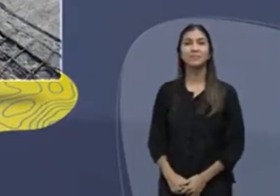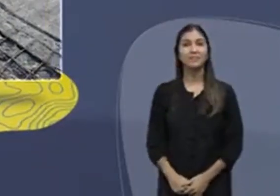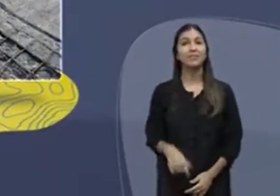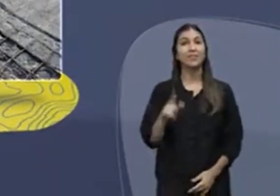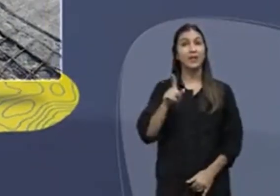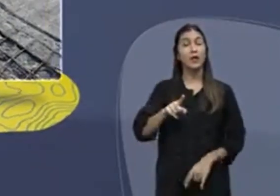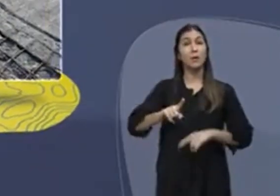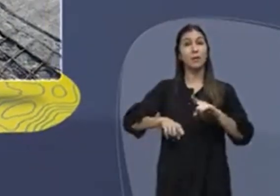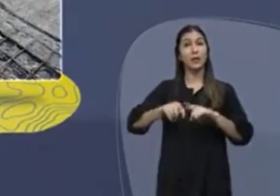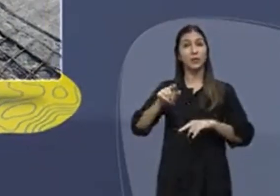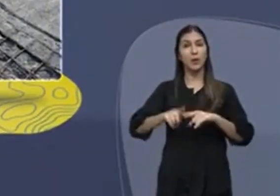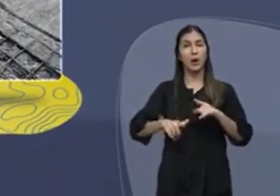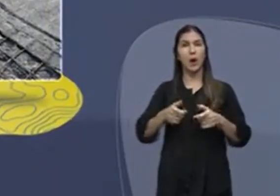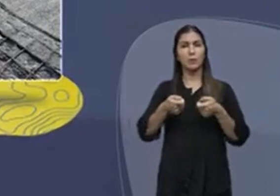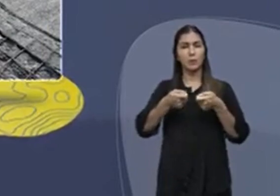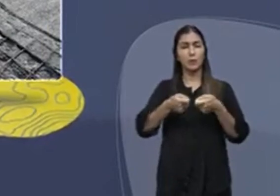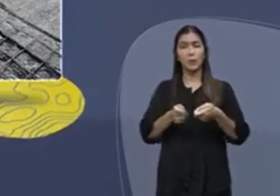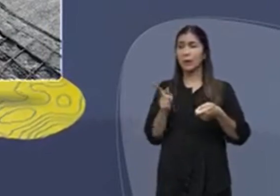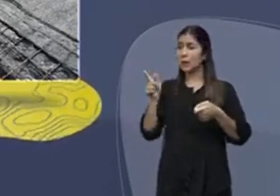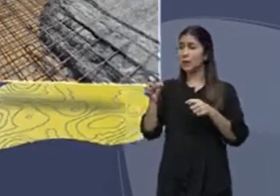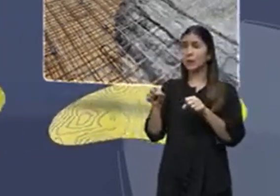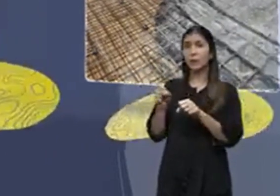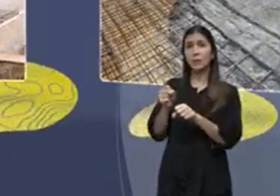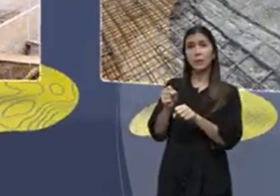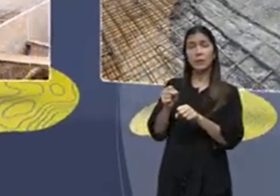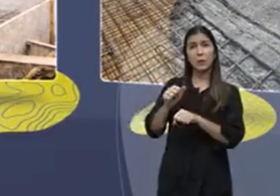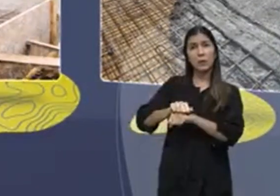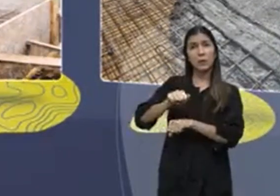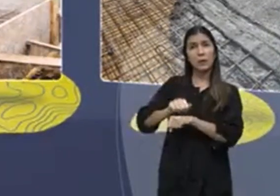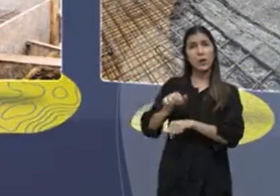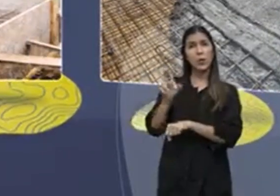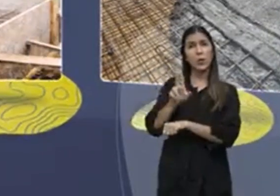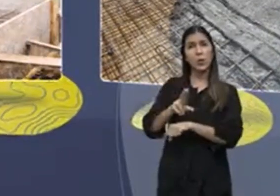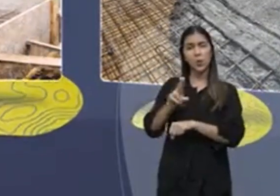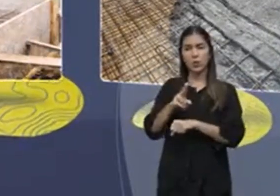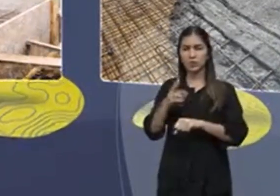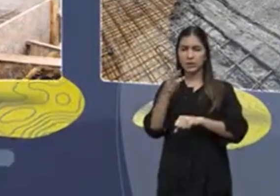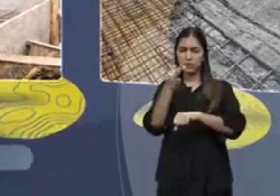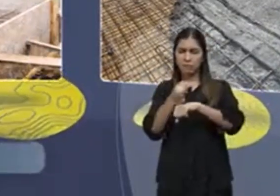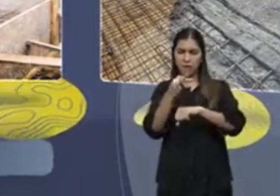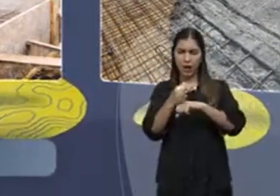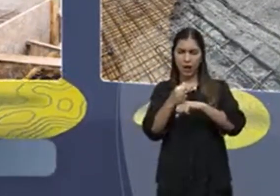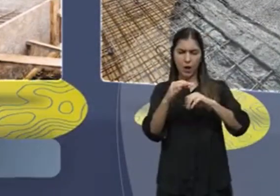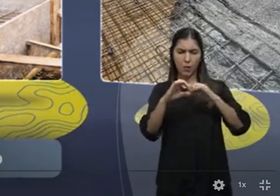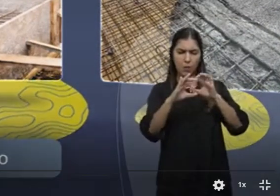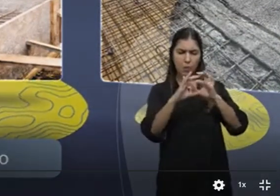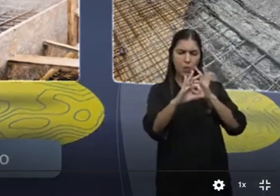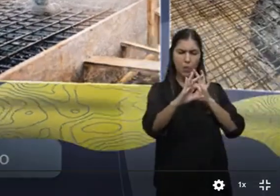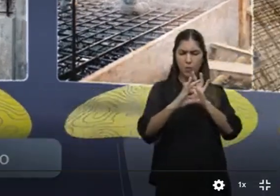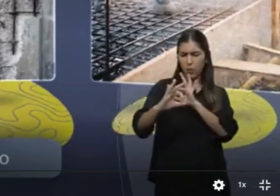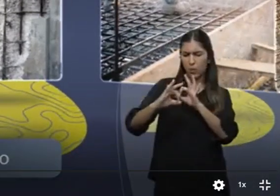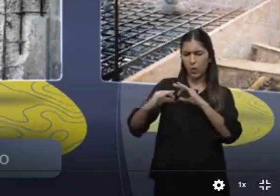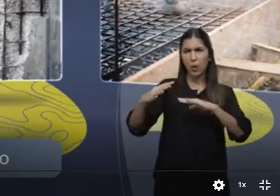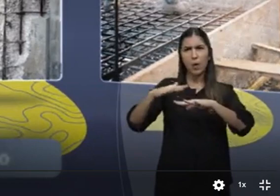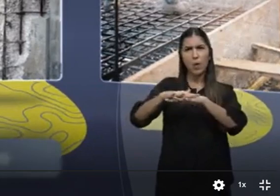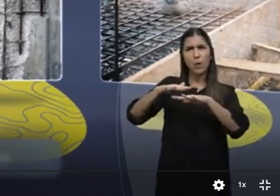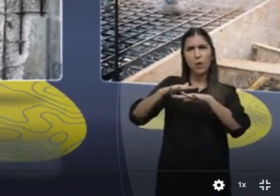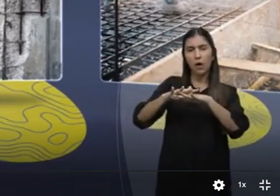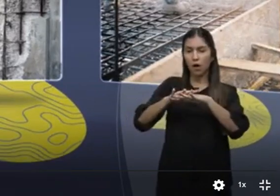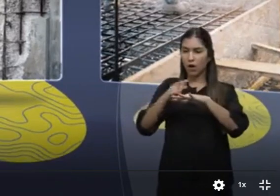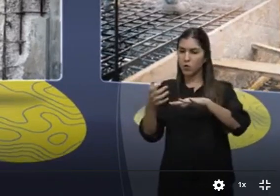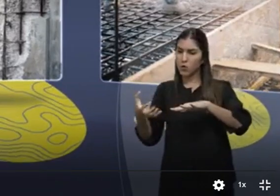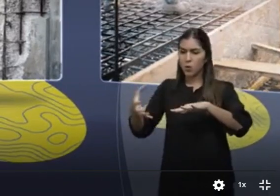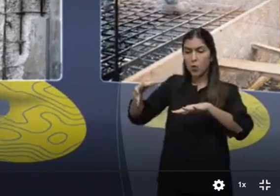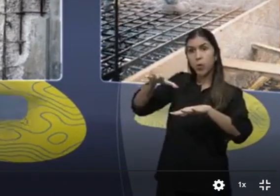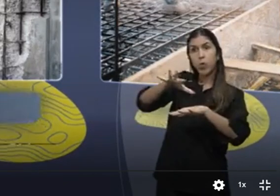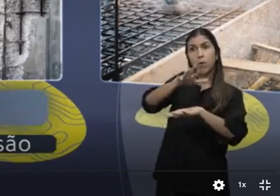Considerado um material compósito, o concreto armado consiste no uso de barras de aço na mistura do concreto. Essa combinação aumenta